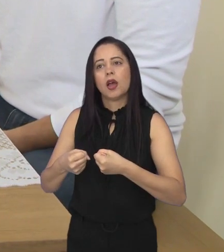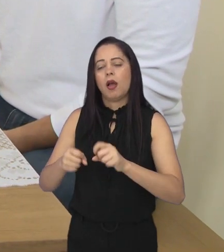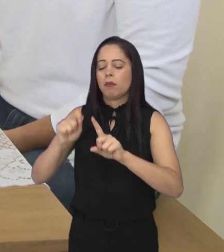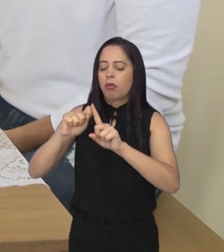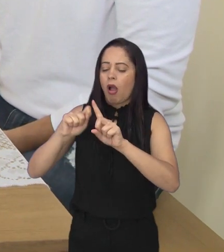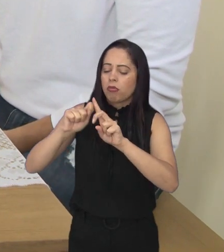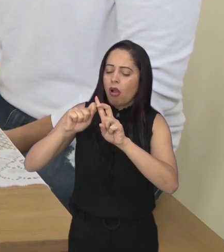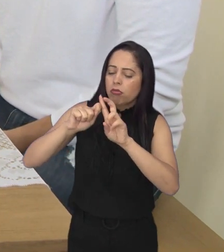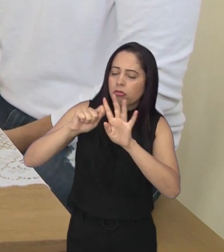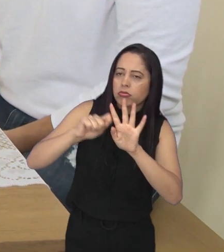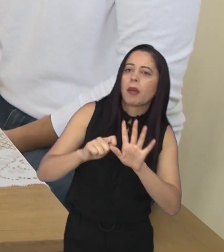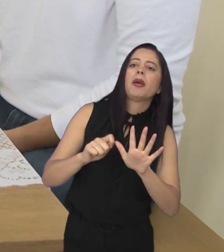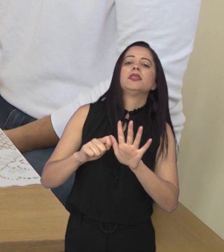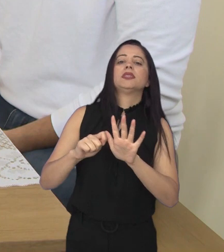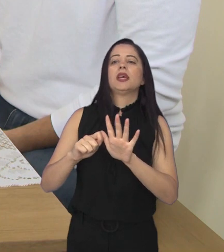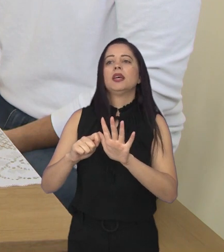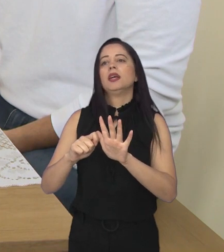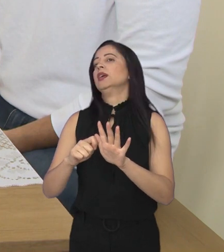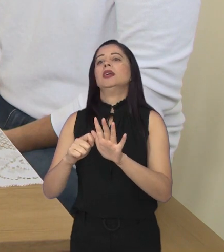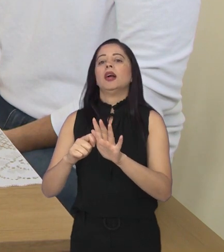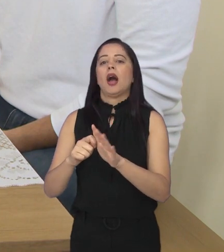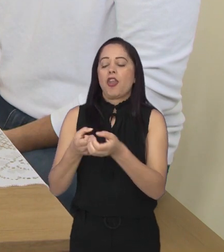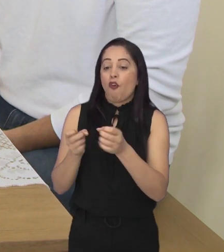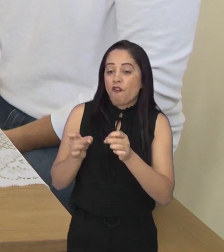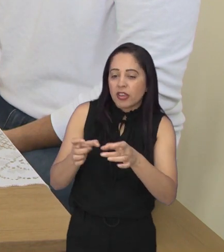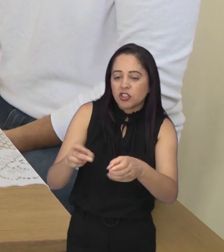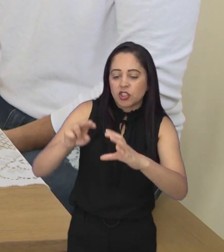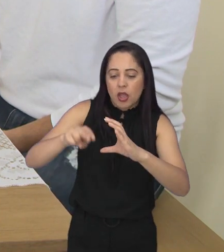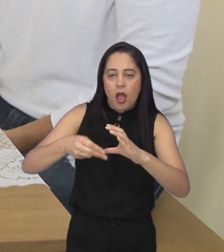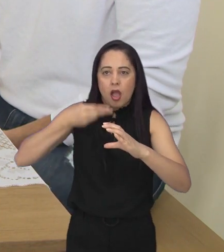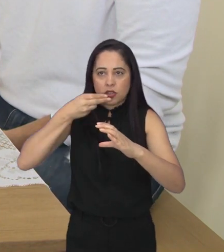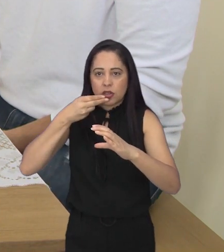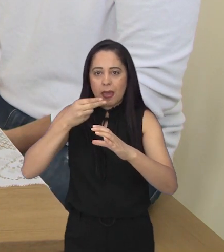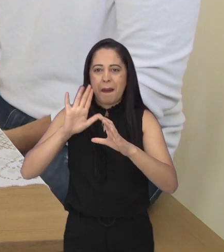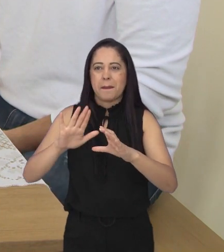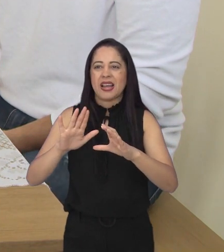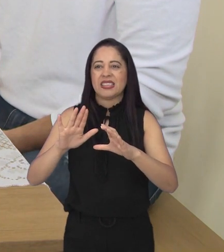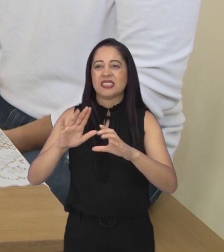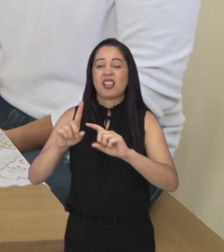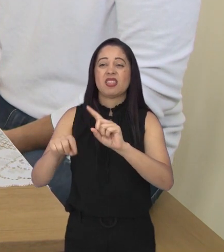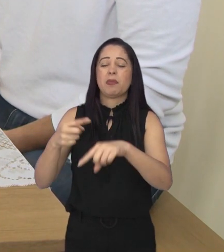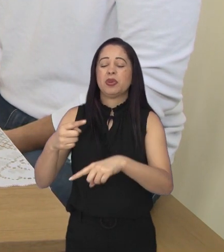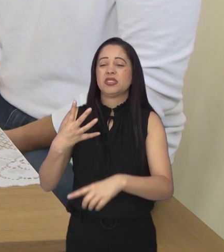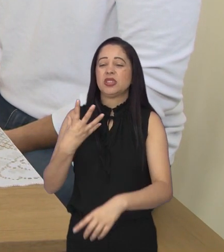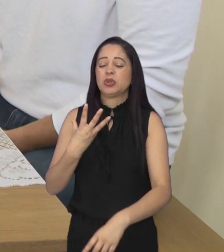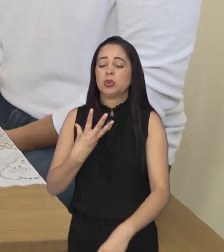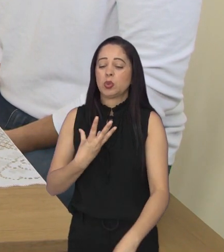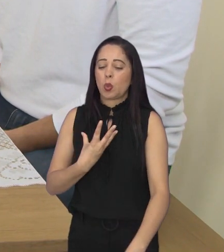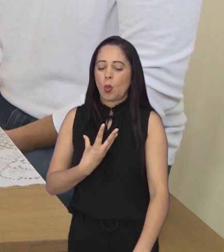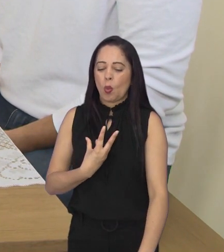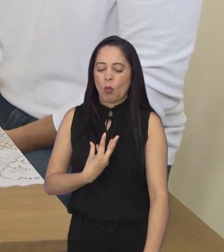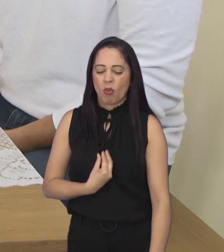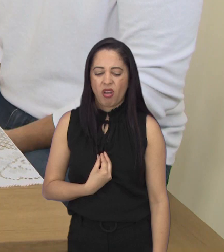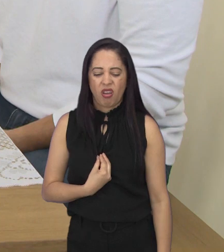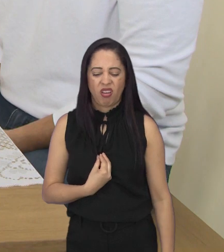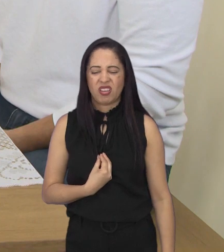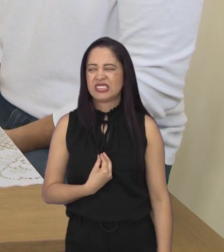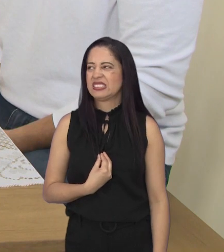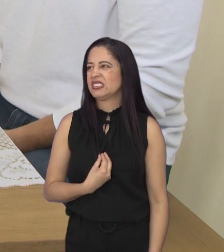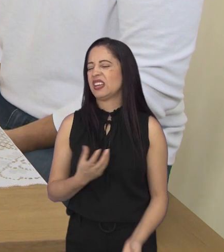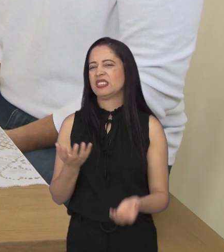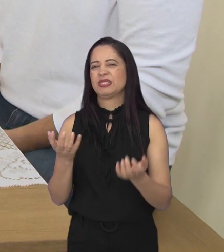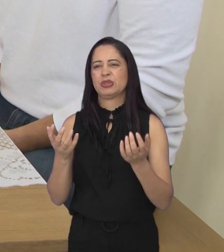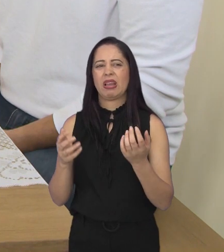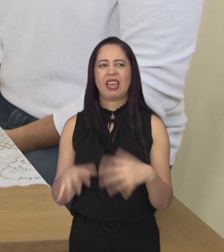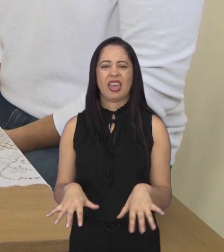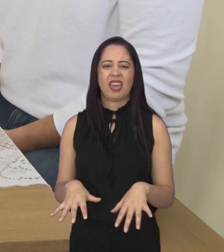Durante bons meses eu comprava, eu produzia, eu vendia, mas chegou uma época que eu falei, não,